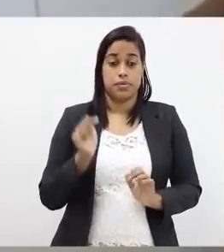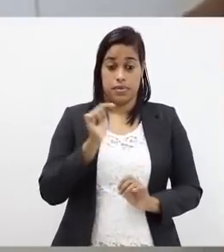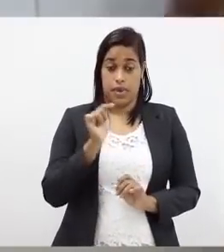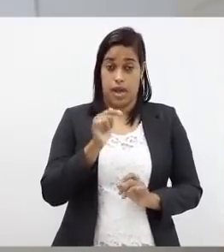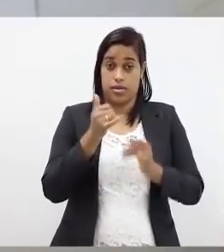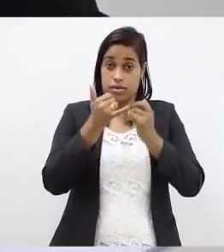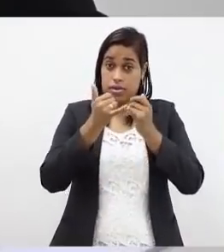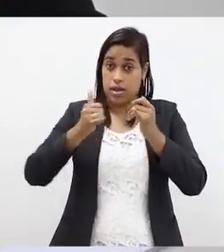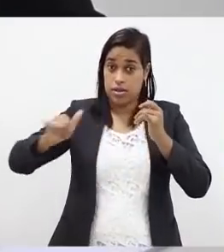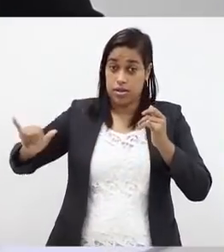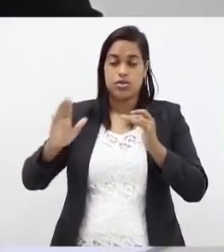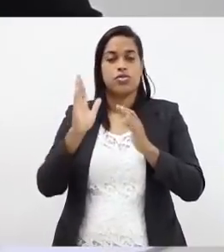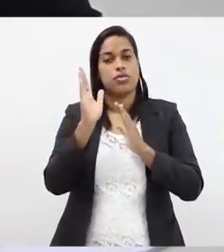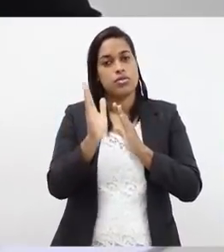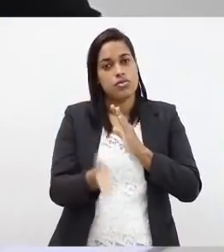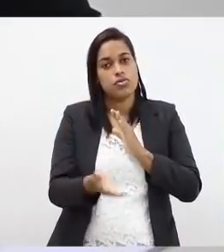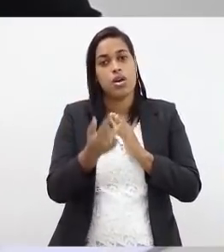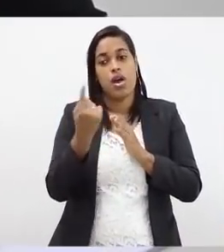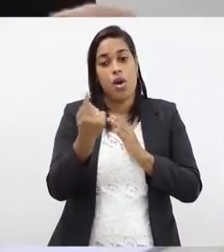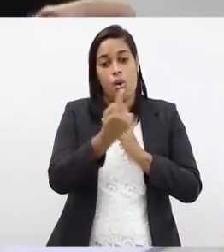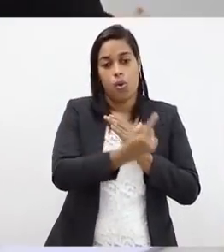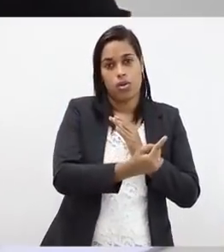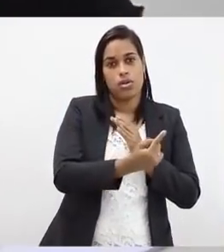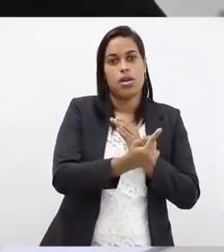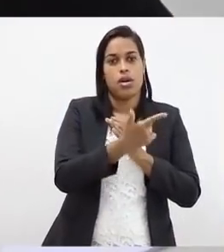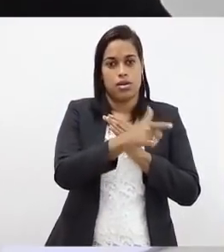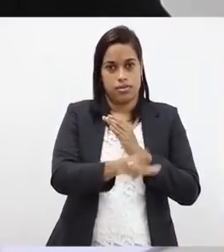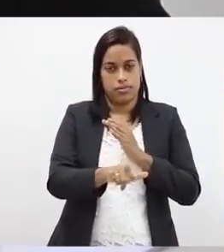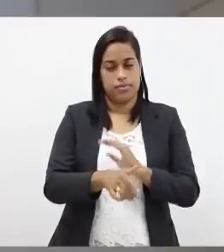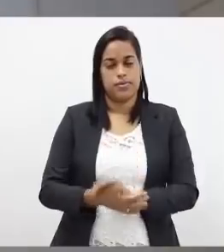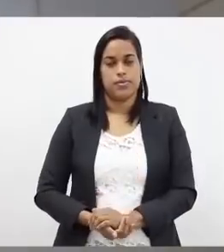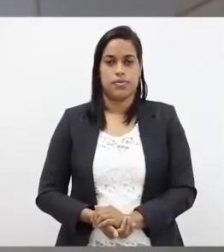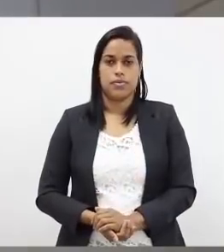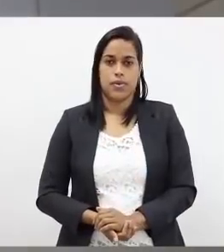Essa aresta já corresponde a essa aresta.